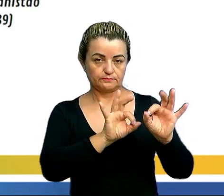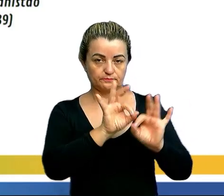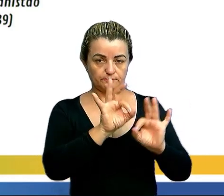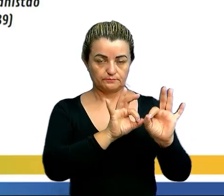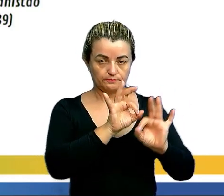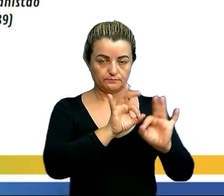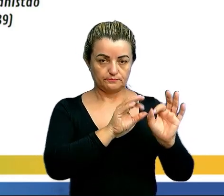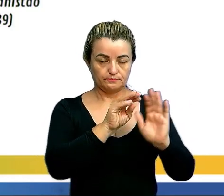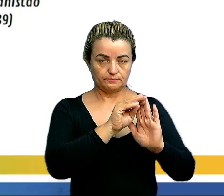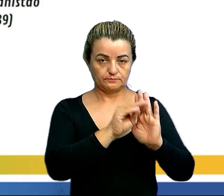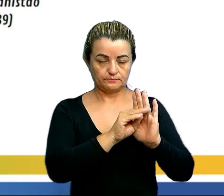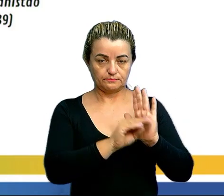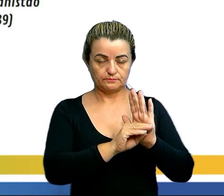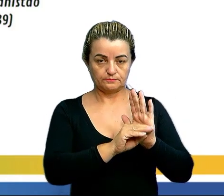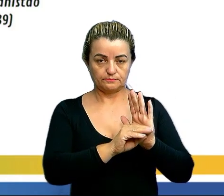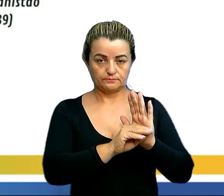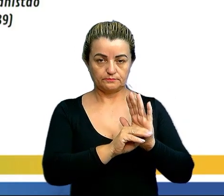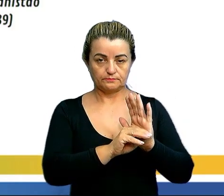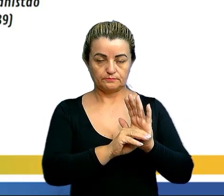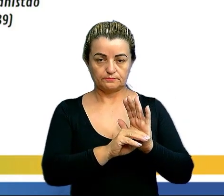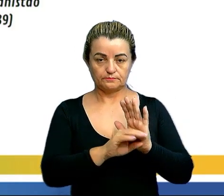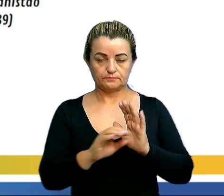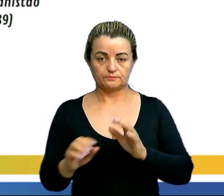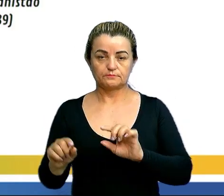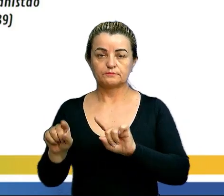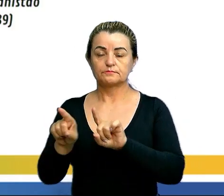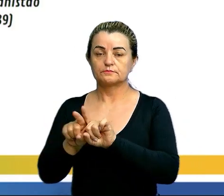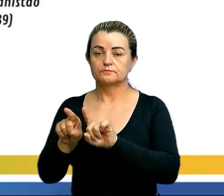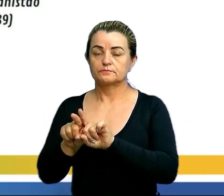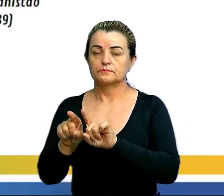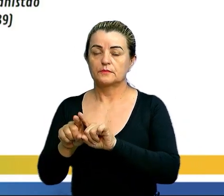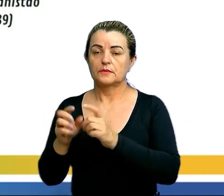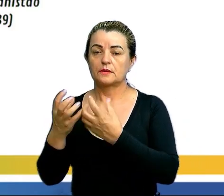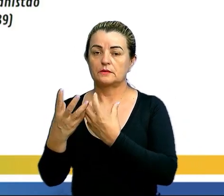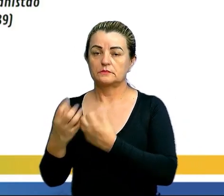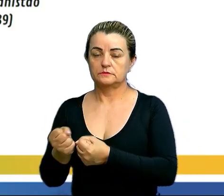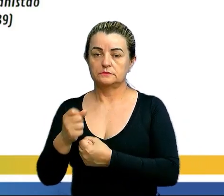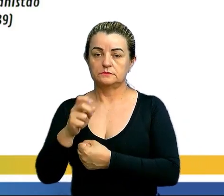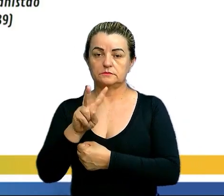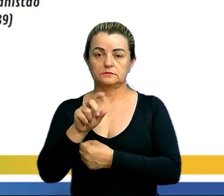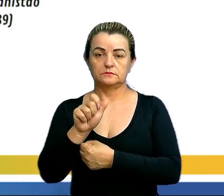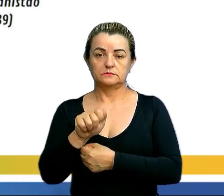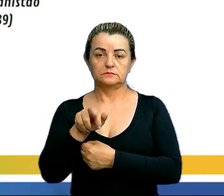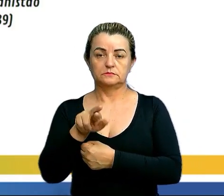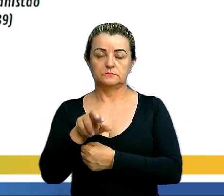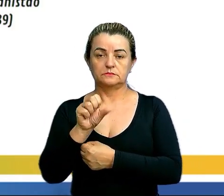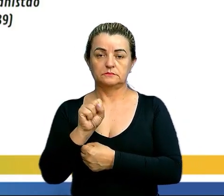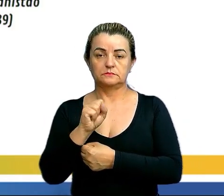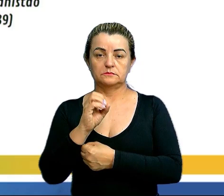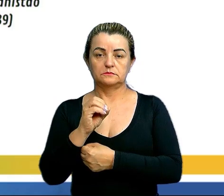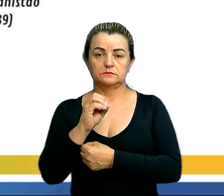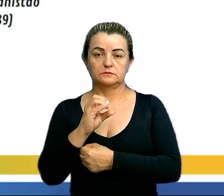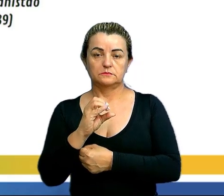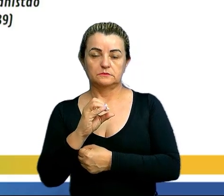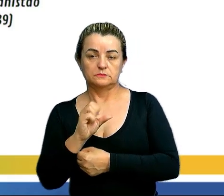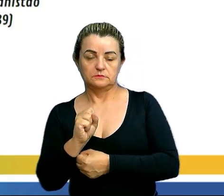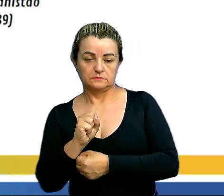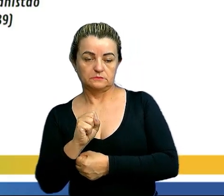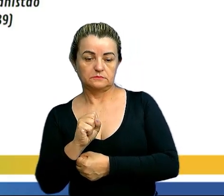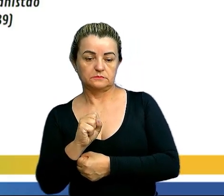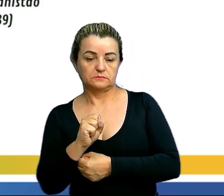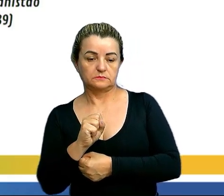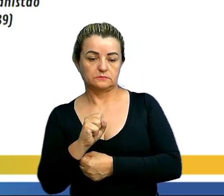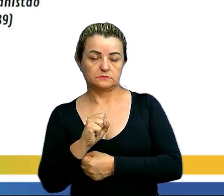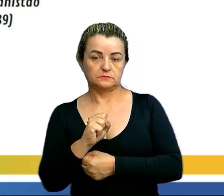do Atlântico Norte, e o Pacto de Varsóvia, né, versus o Pacto de Varsóvia, como está aí no nosso mapa mental.